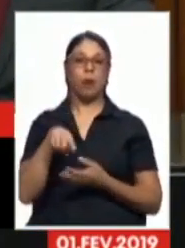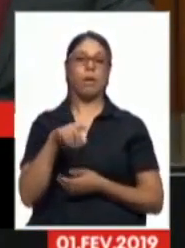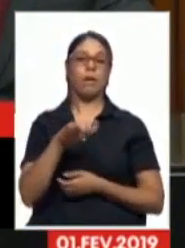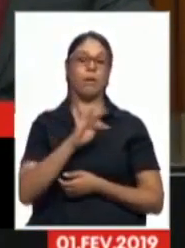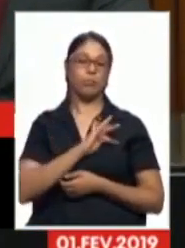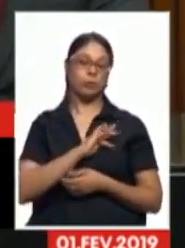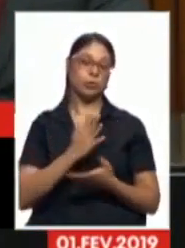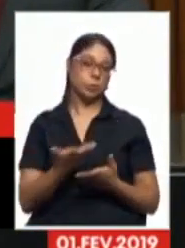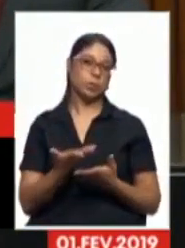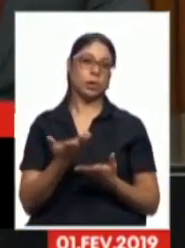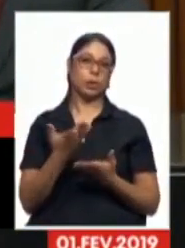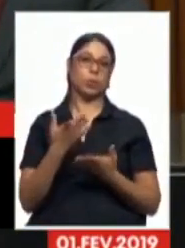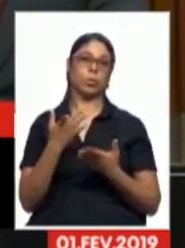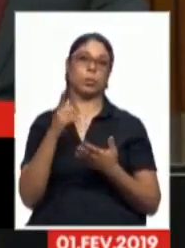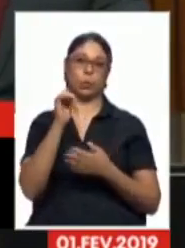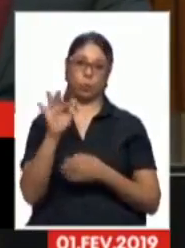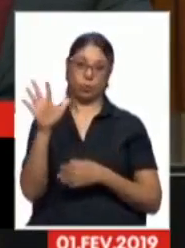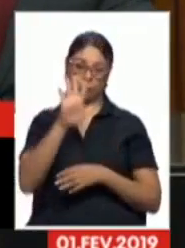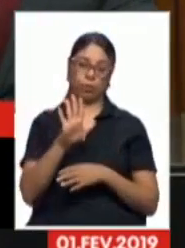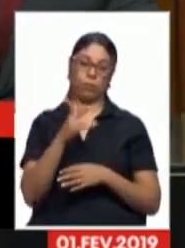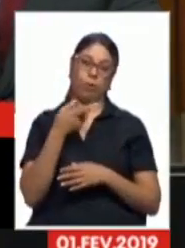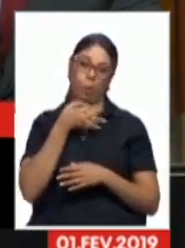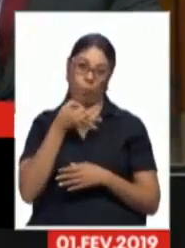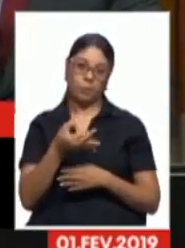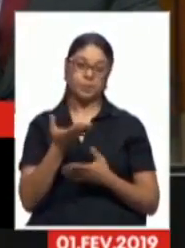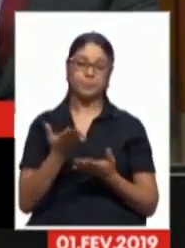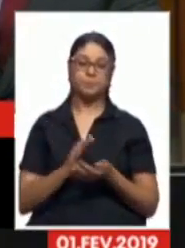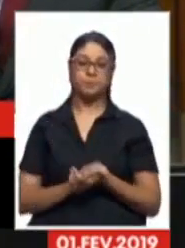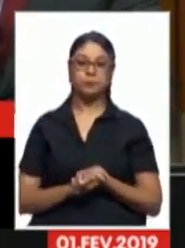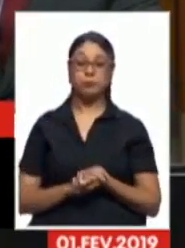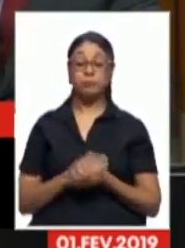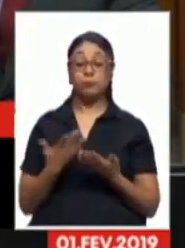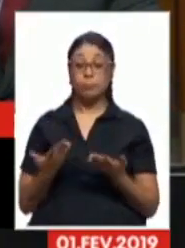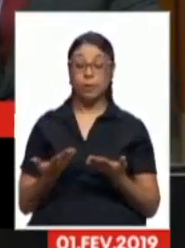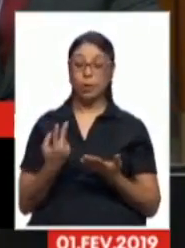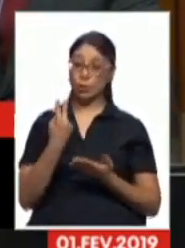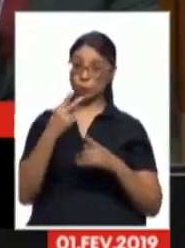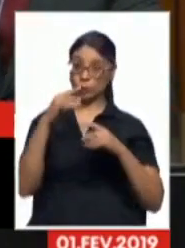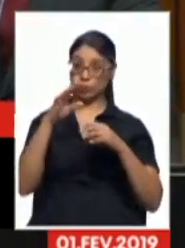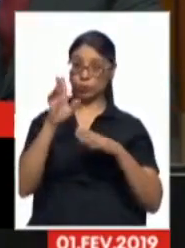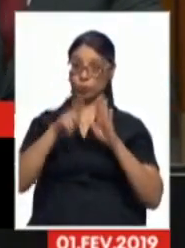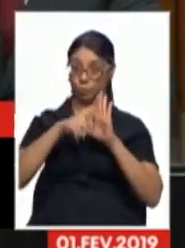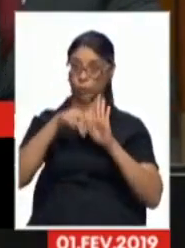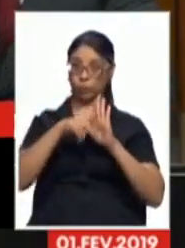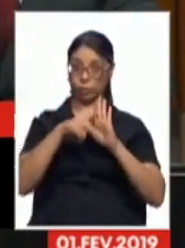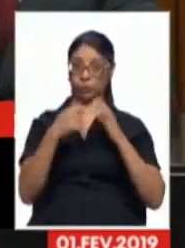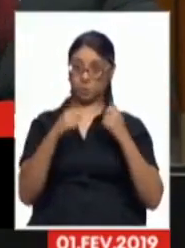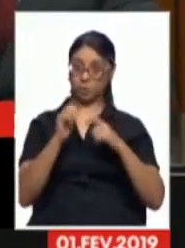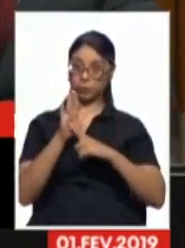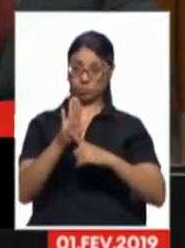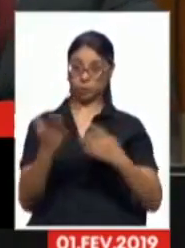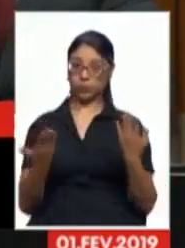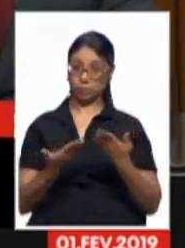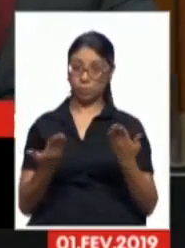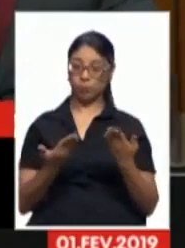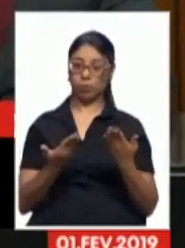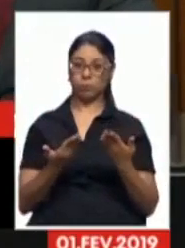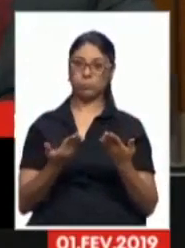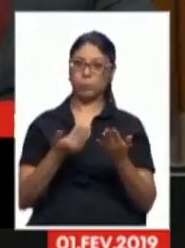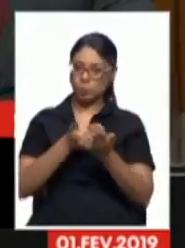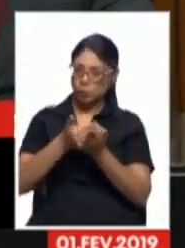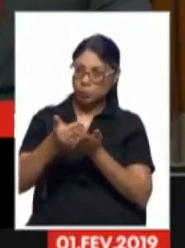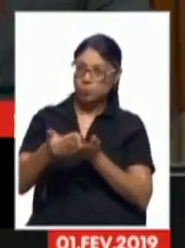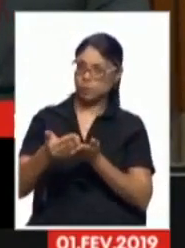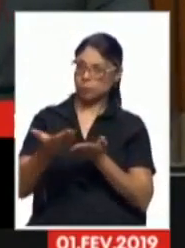proposto pela União. Esses dois projetos, então, são projetos que ele deve enviar já agora no início da legislatura.